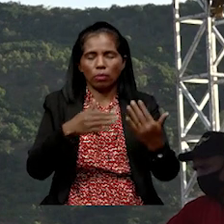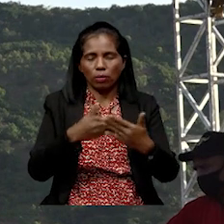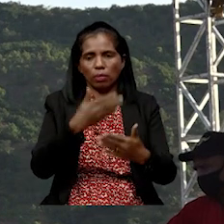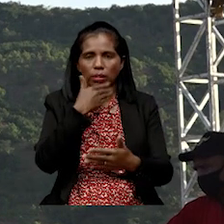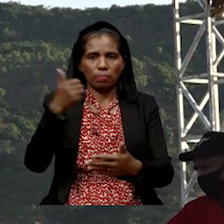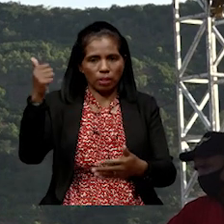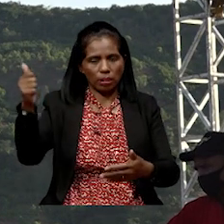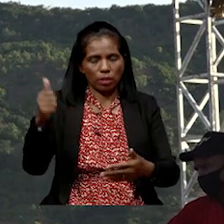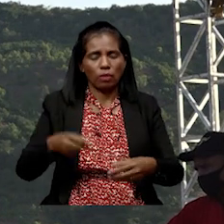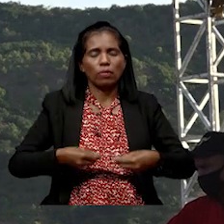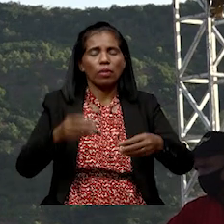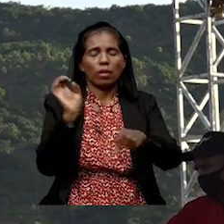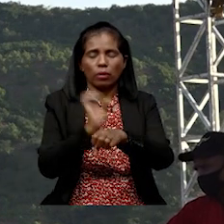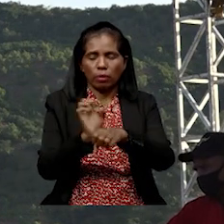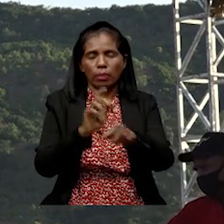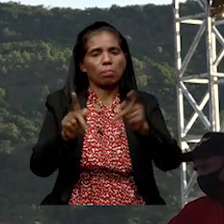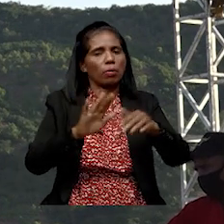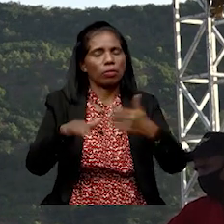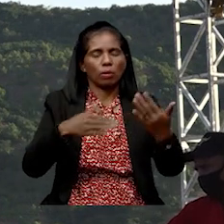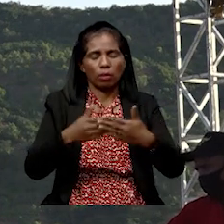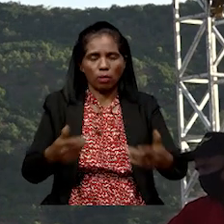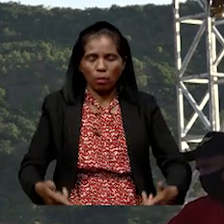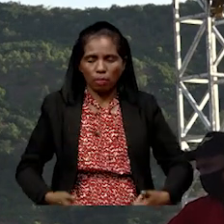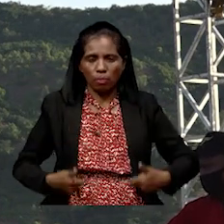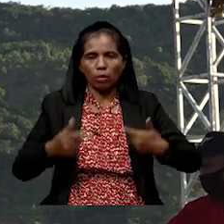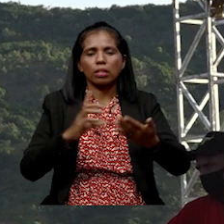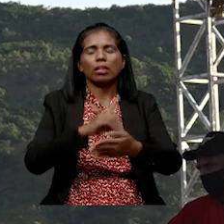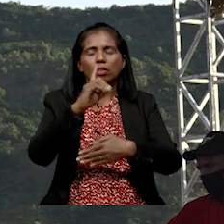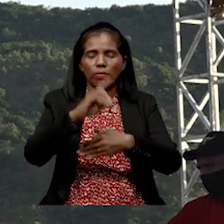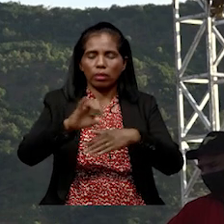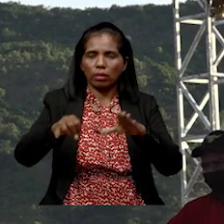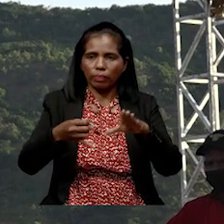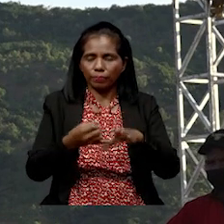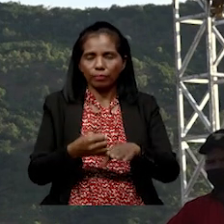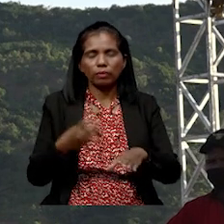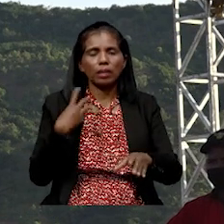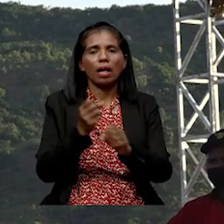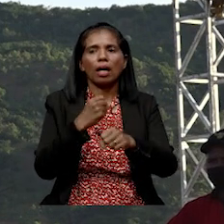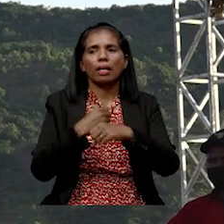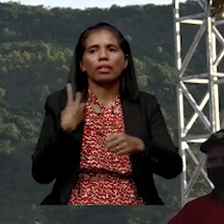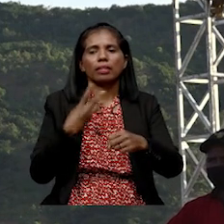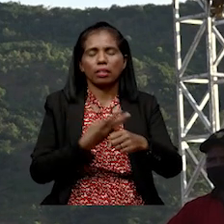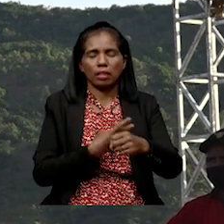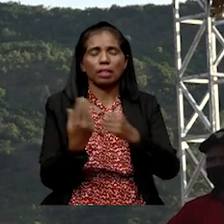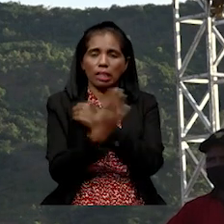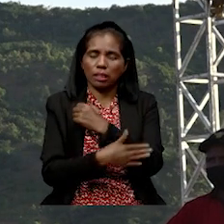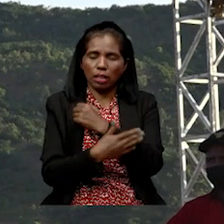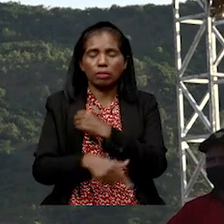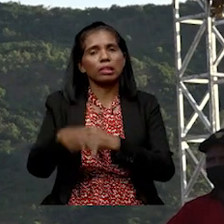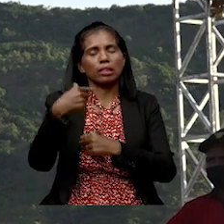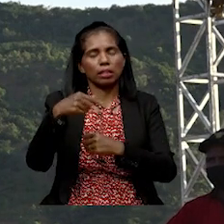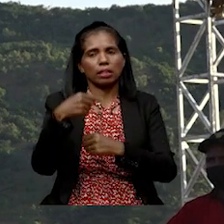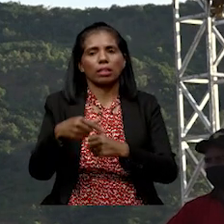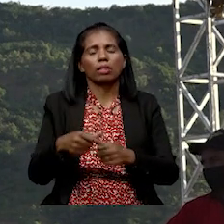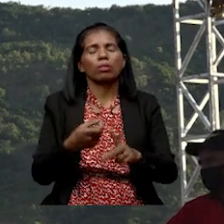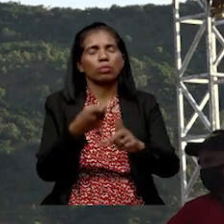em autoto. Flor de desenvolvimento sustentável para a raiz. A tu ralo e tenha raiz, e sai mata. O se roha, a tua